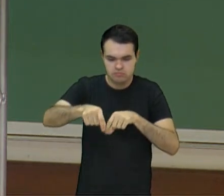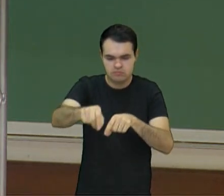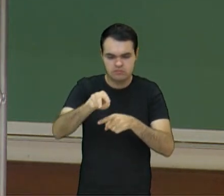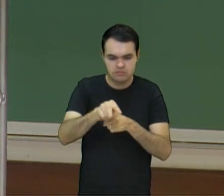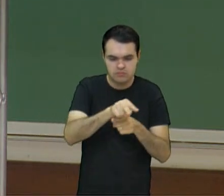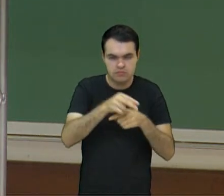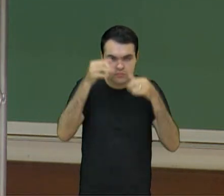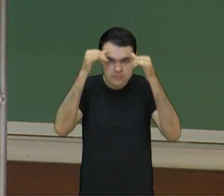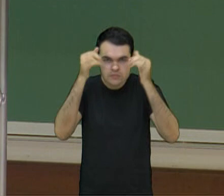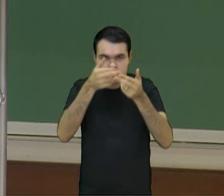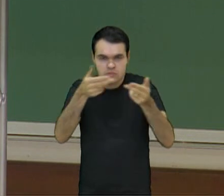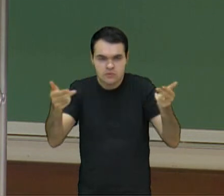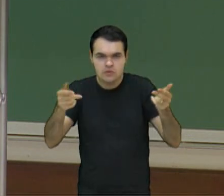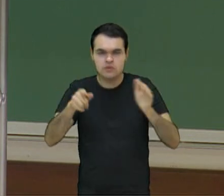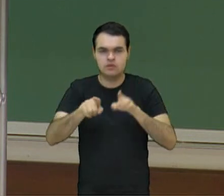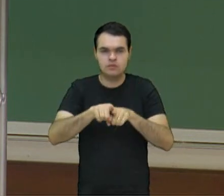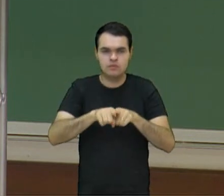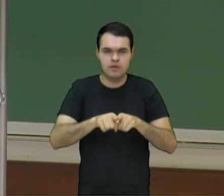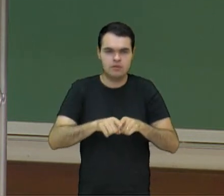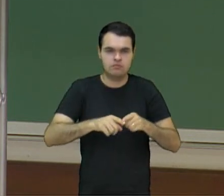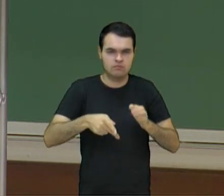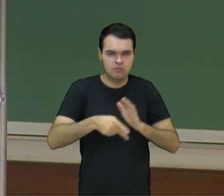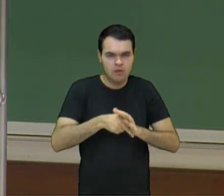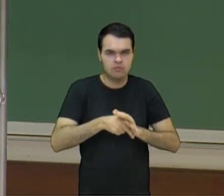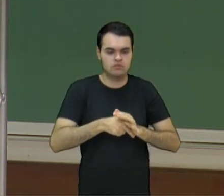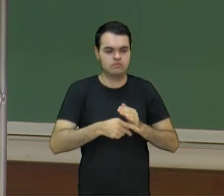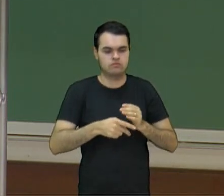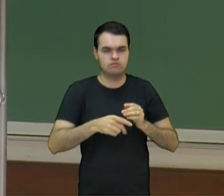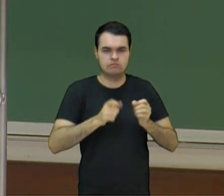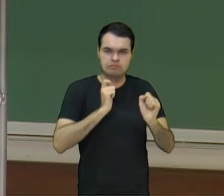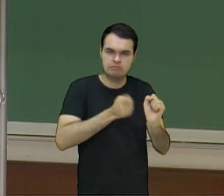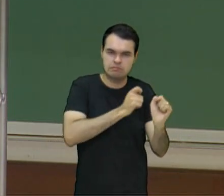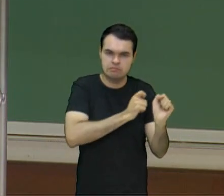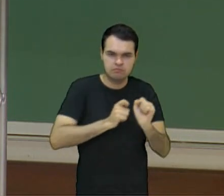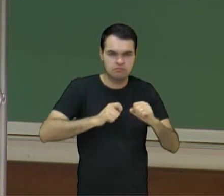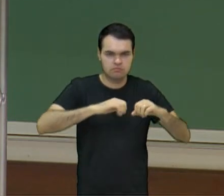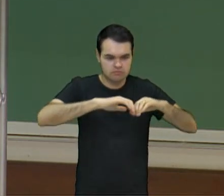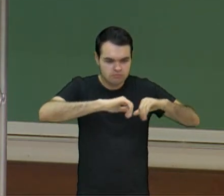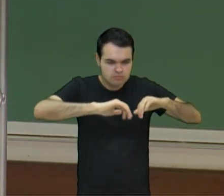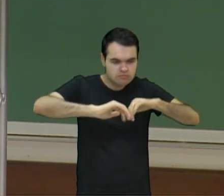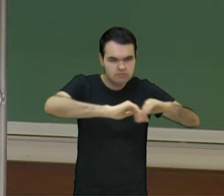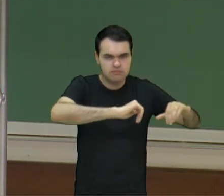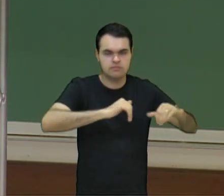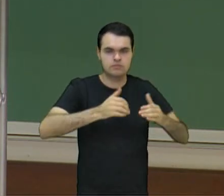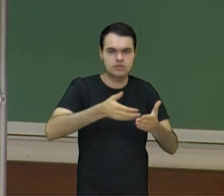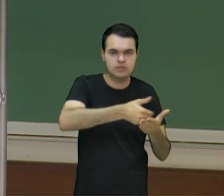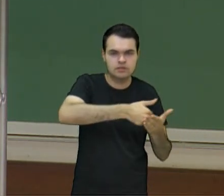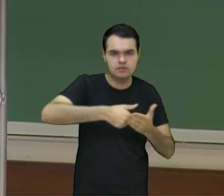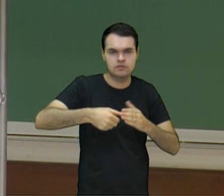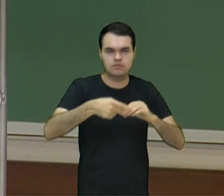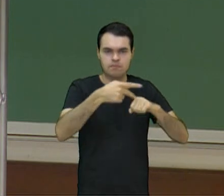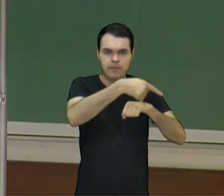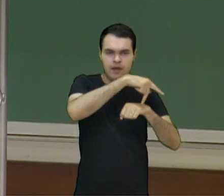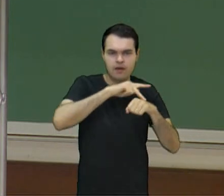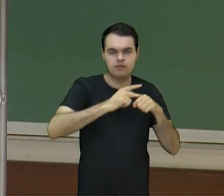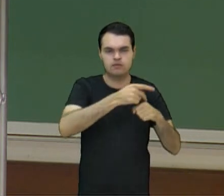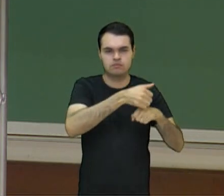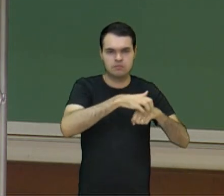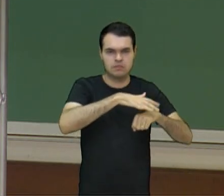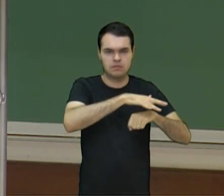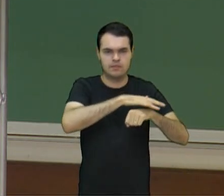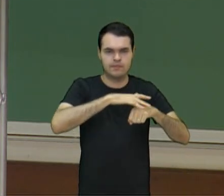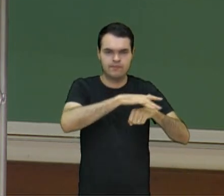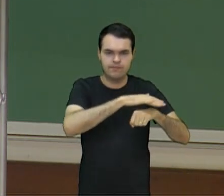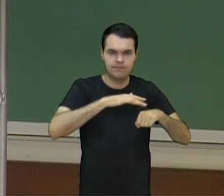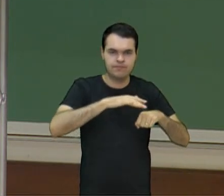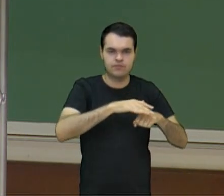A mineração é presente em quase todo o território, eles possuem muitas jazidas minerais, nós vimos na última